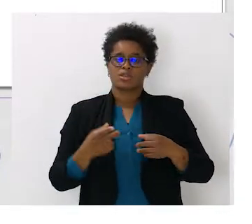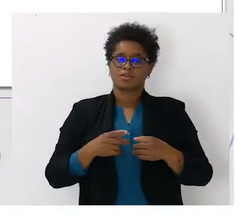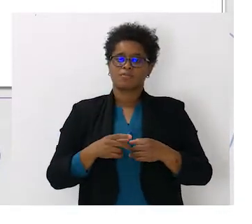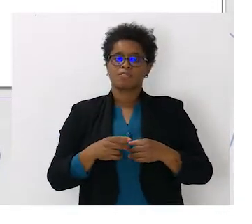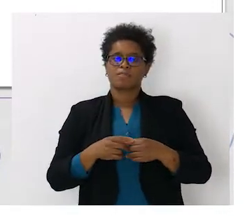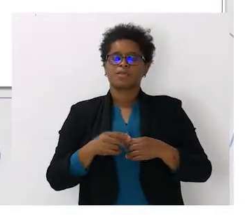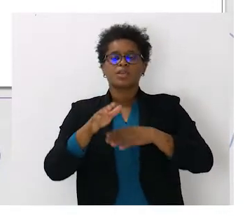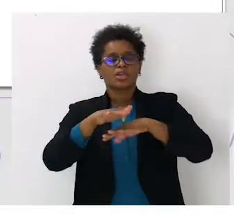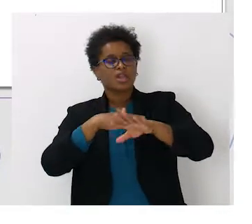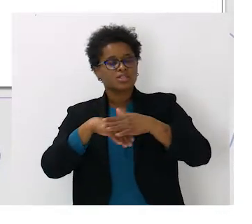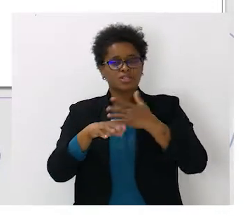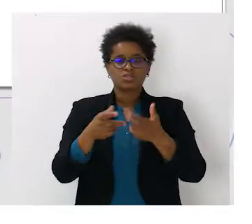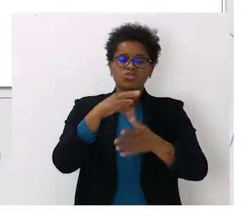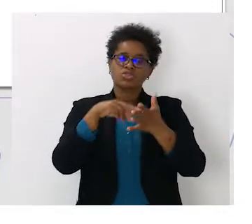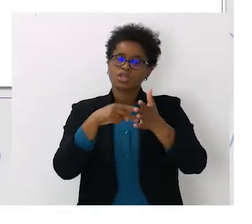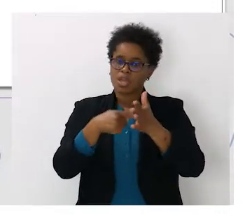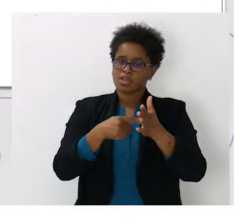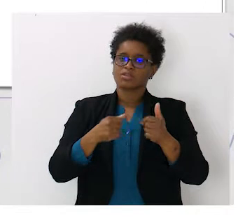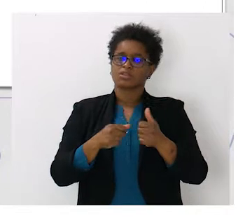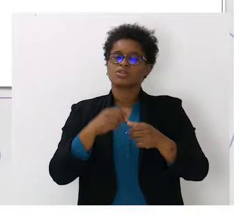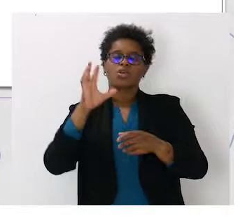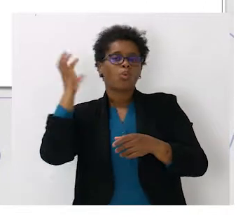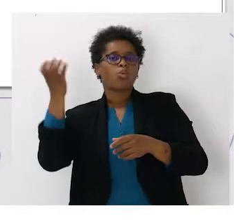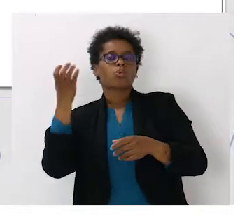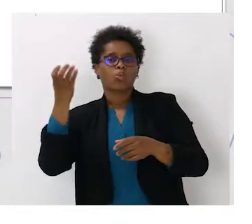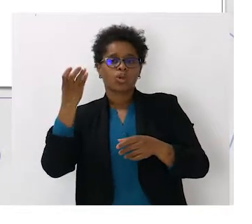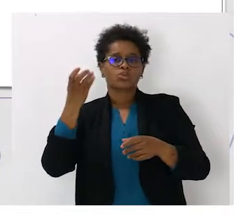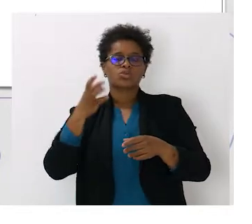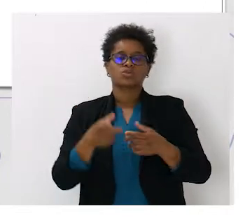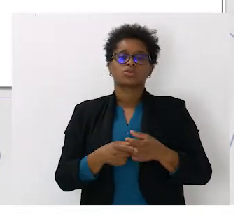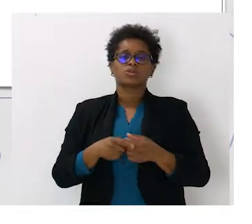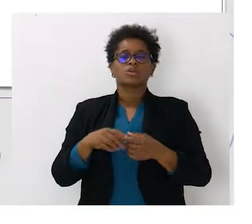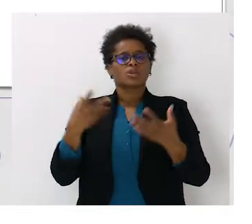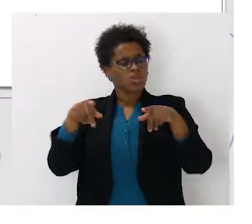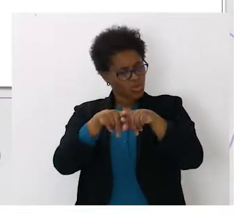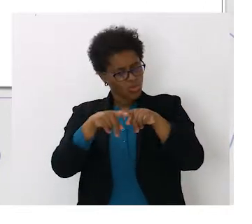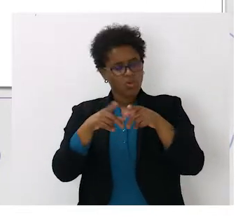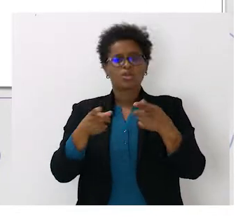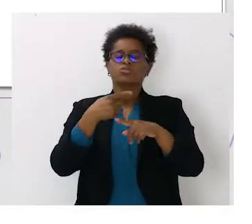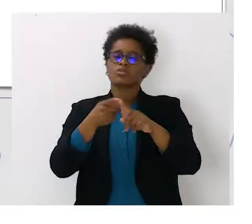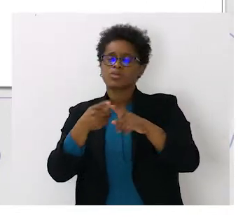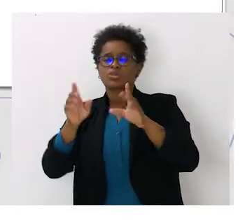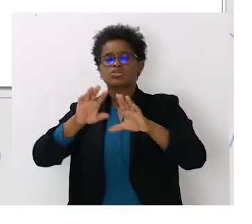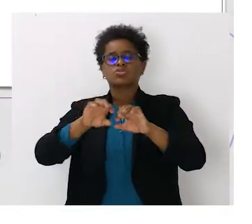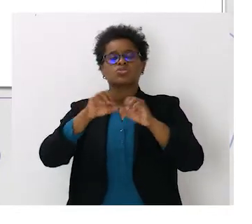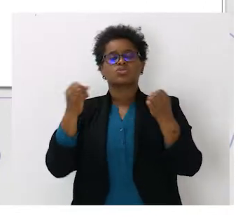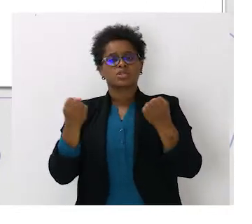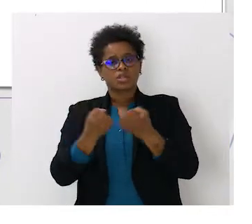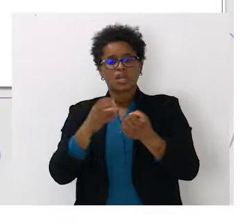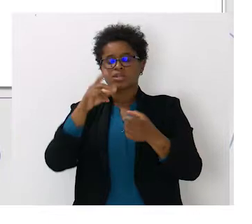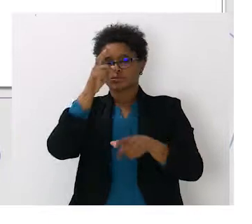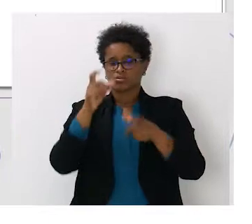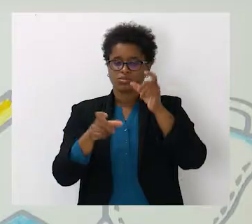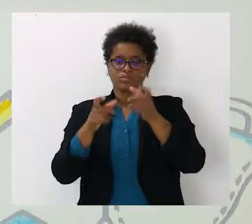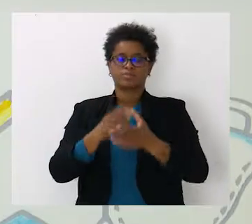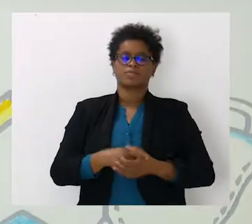vida e realizações técnicas e culturais que são comuns a uma determinada sociedade